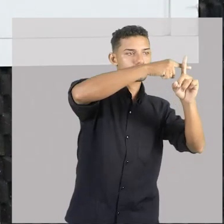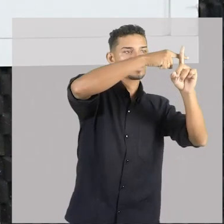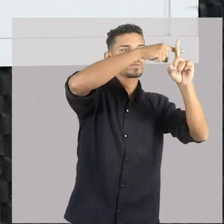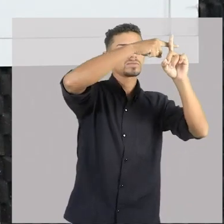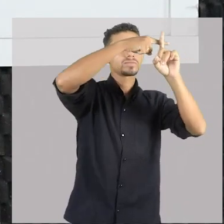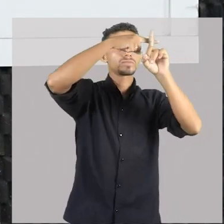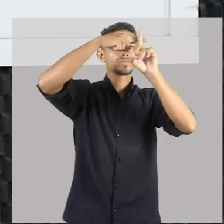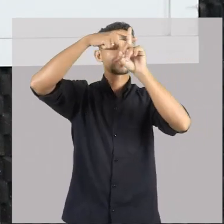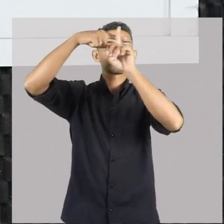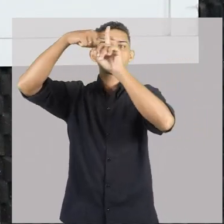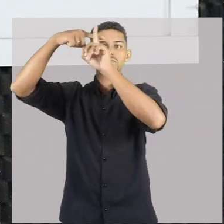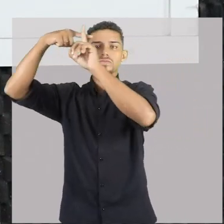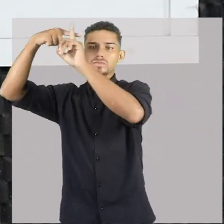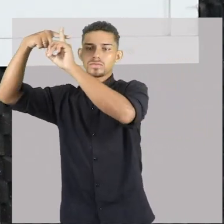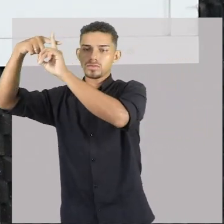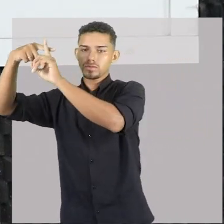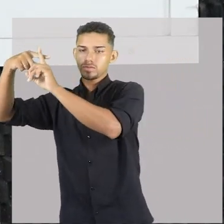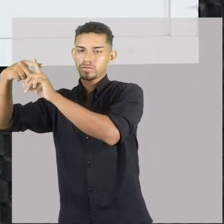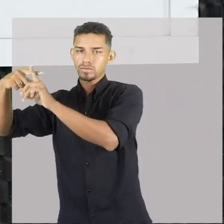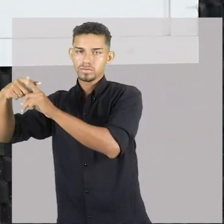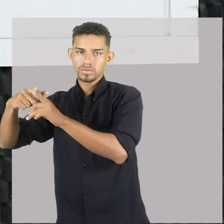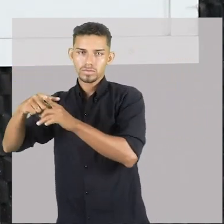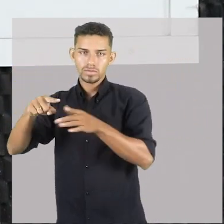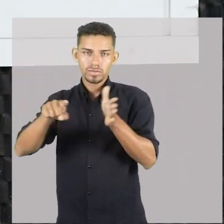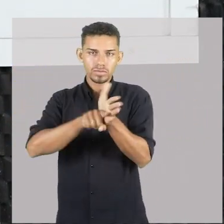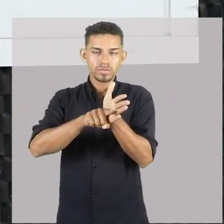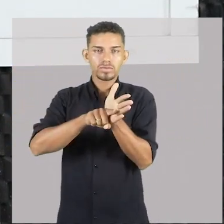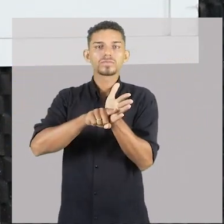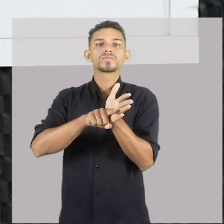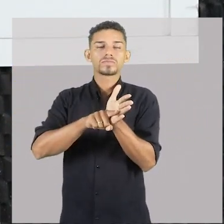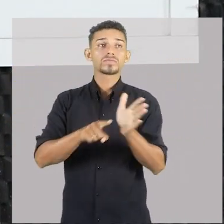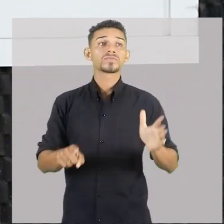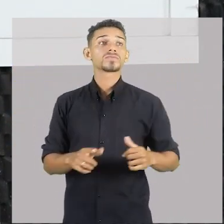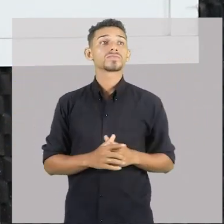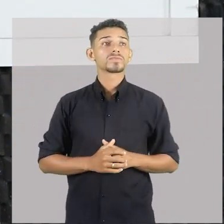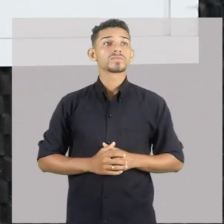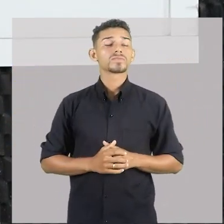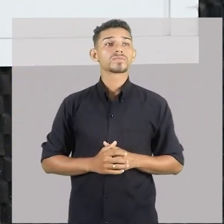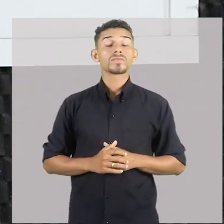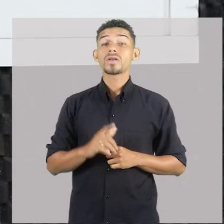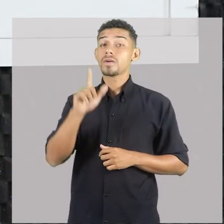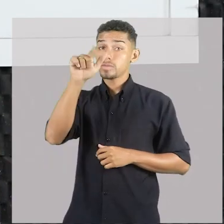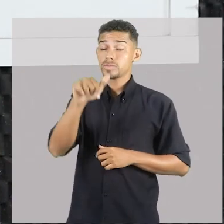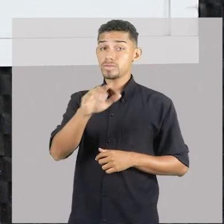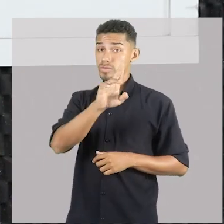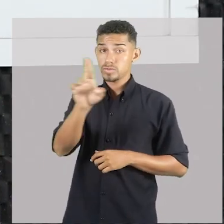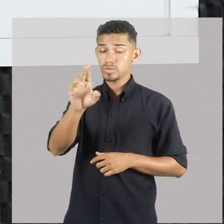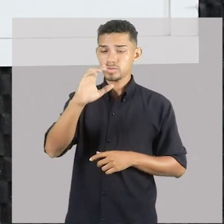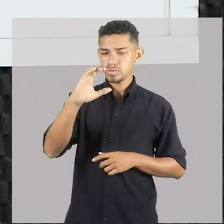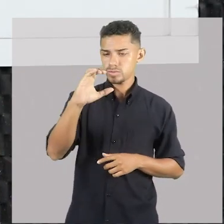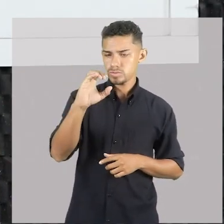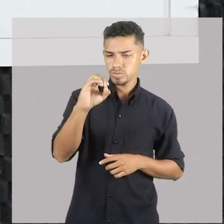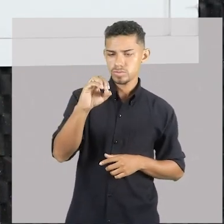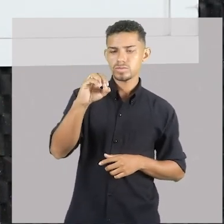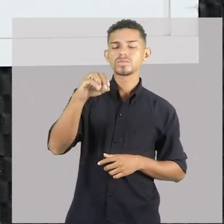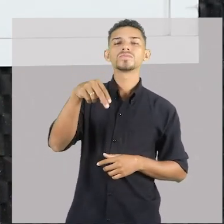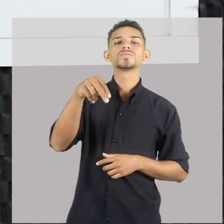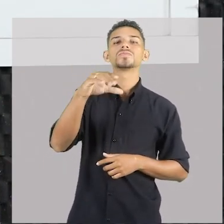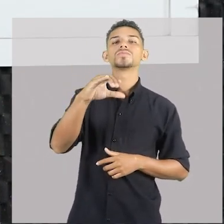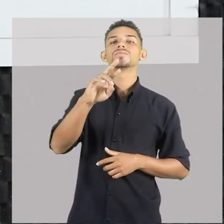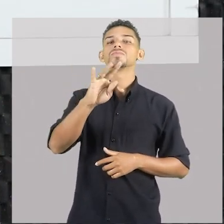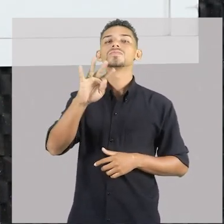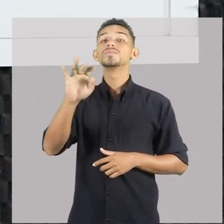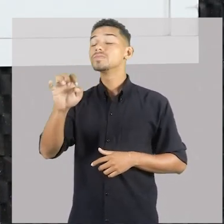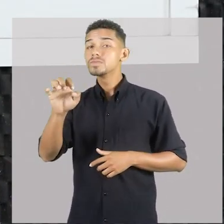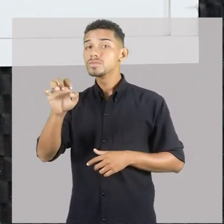forma organizada, em forma de corrente. Por isso que o nome é corrente de elétrons, corrente